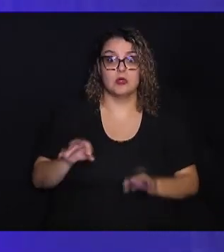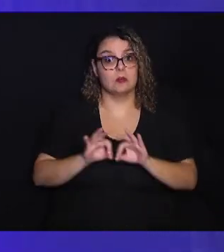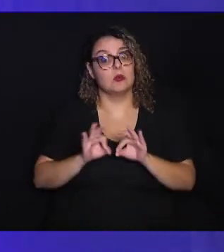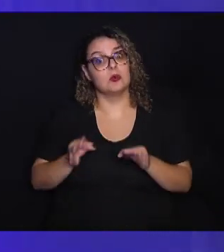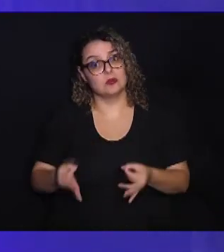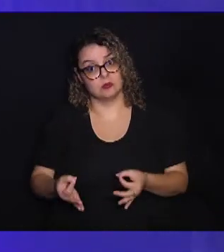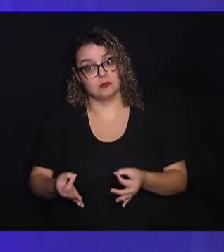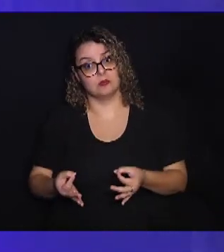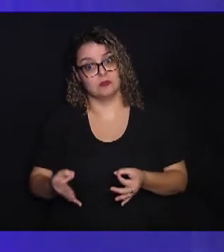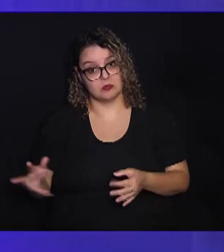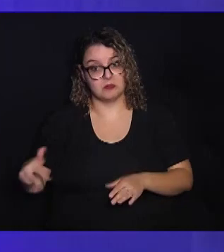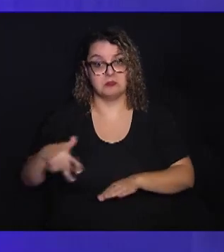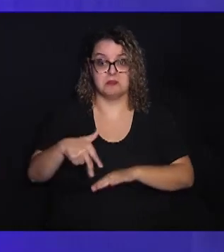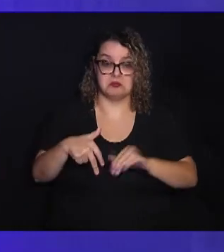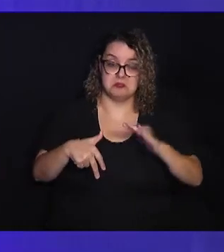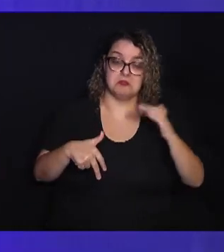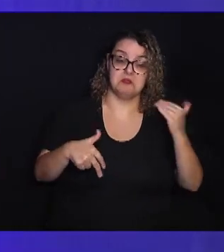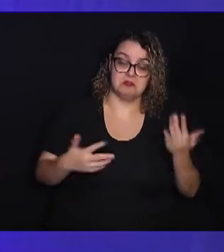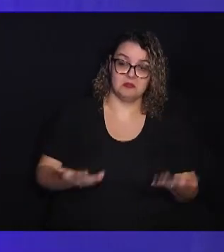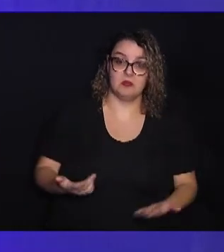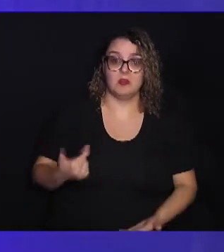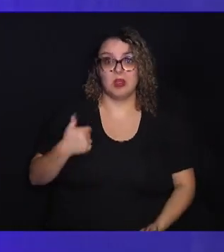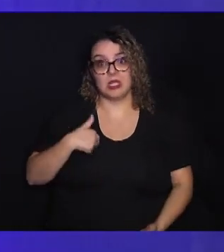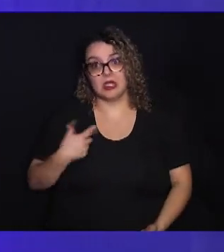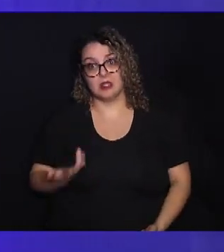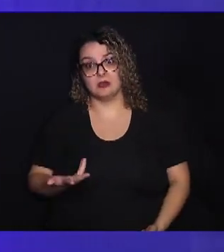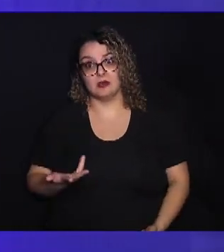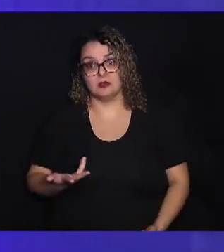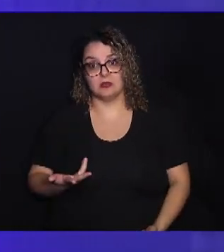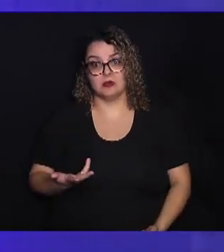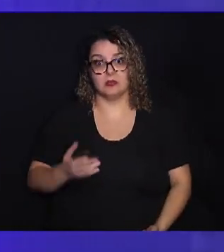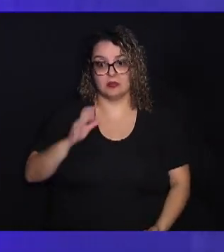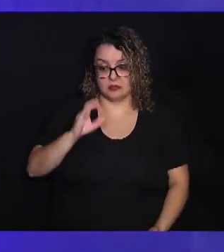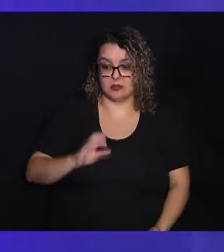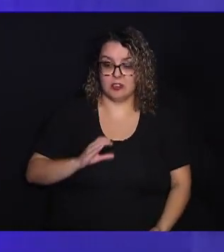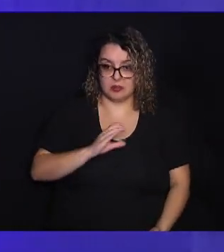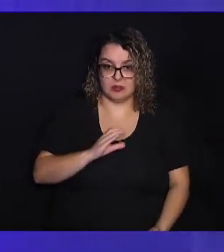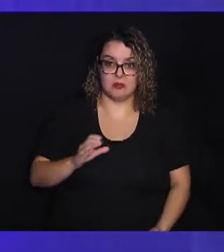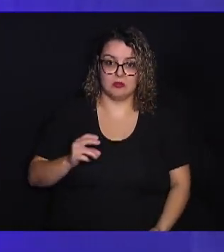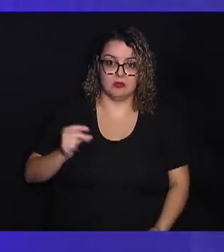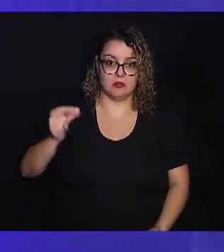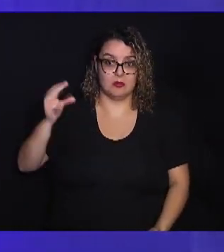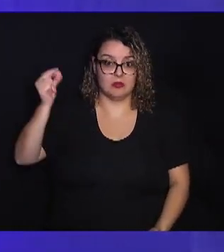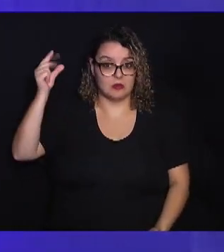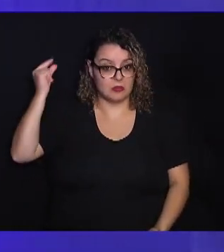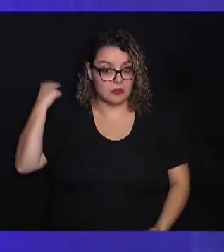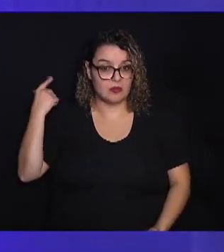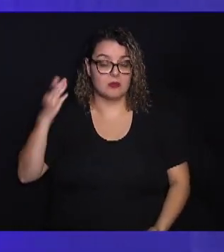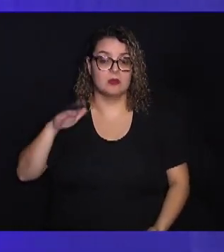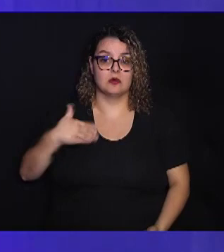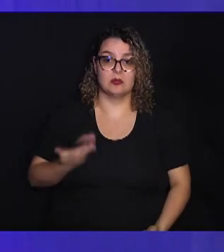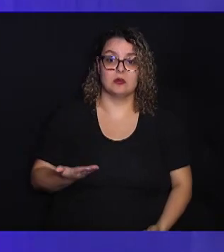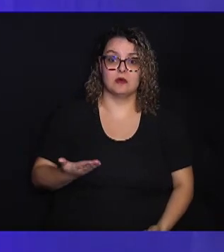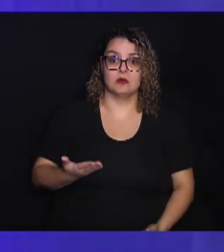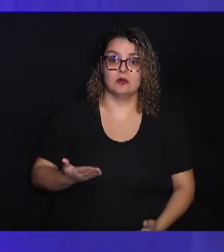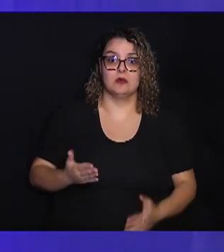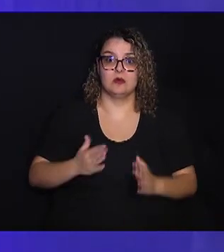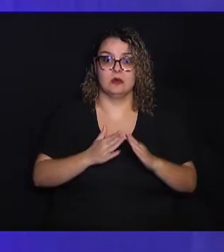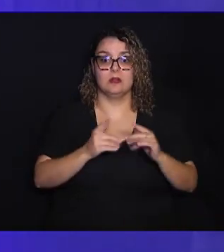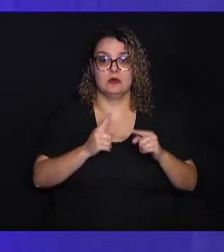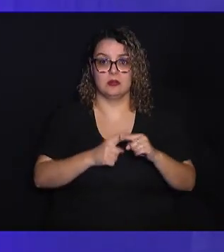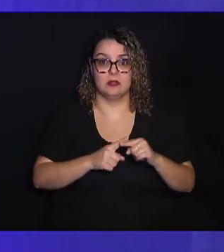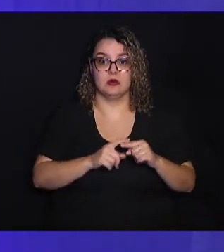se tornou uma pessoa renomada. Eu sou católica, mas há muito tempo atrás, que eu fui no Santuário